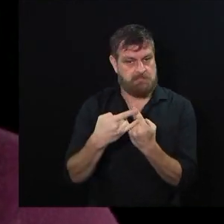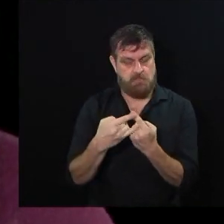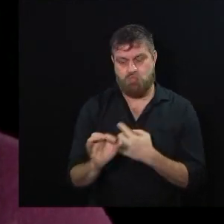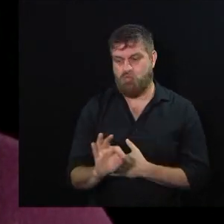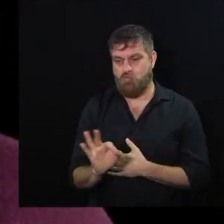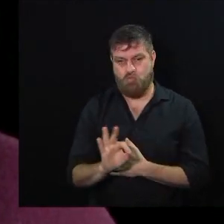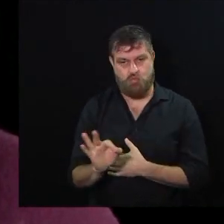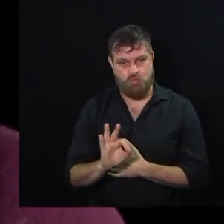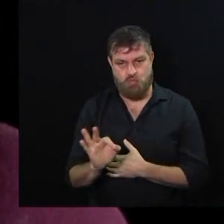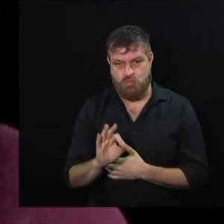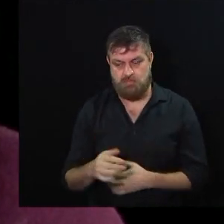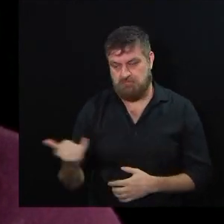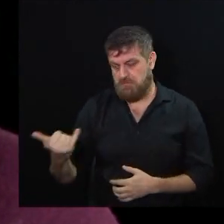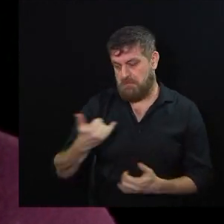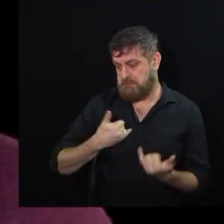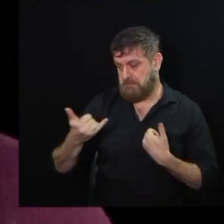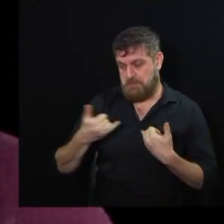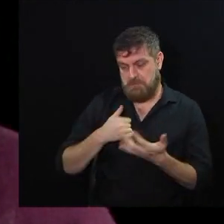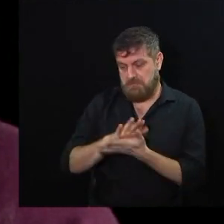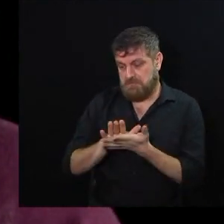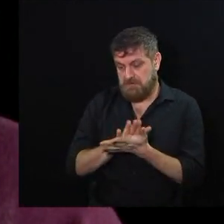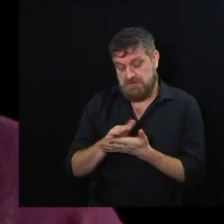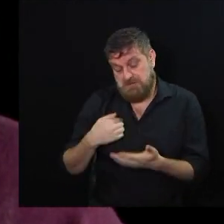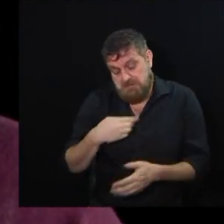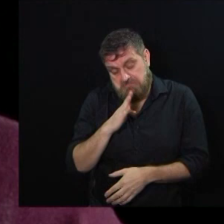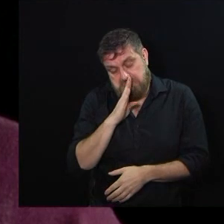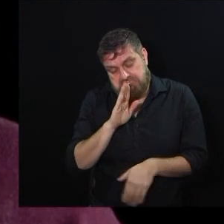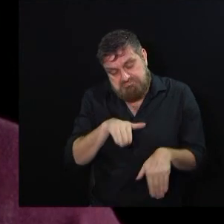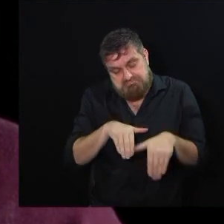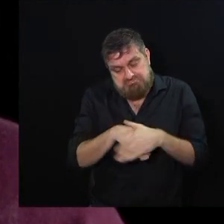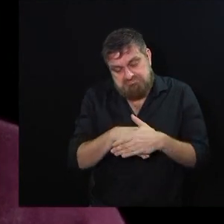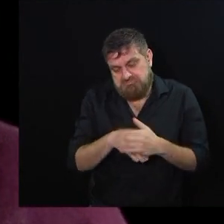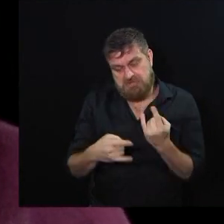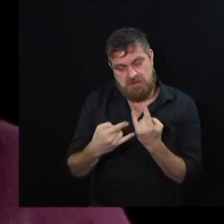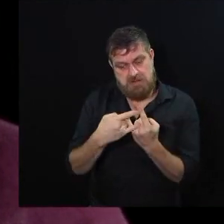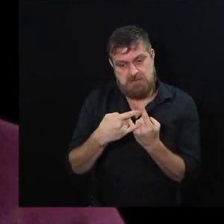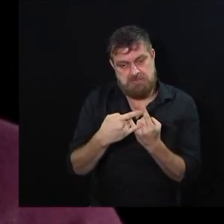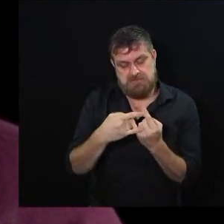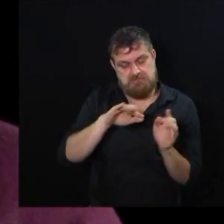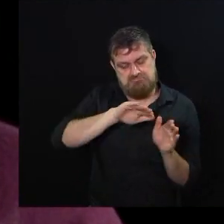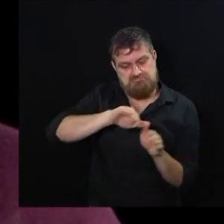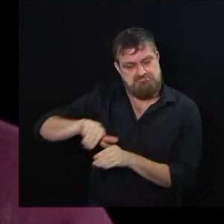falava nada, e eu também não... E aí, depois,